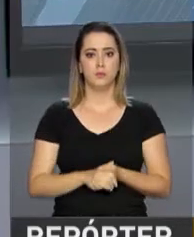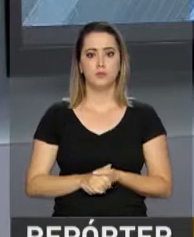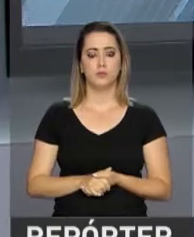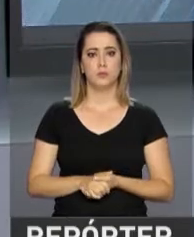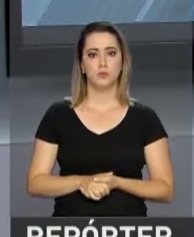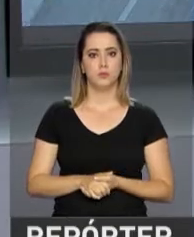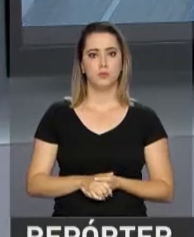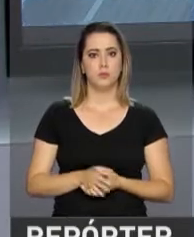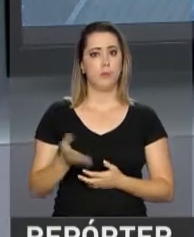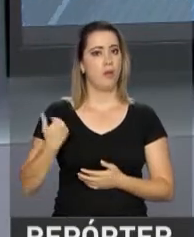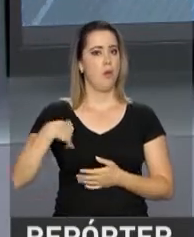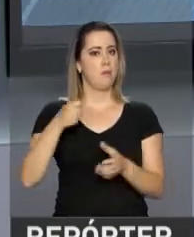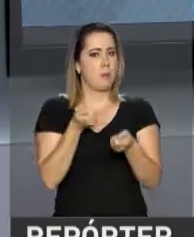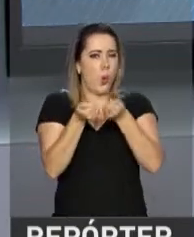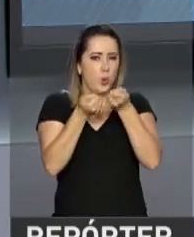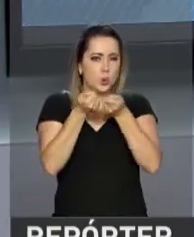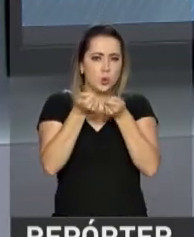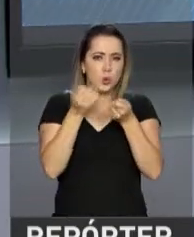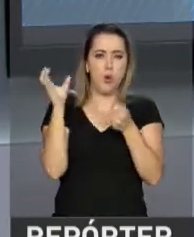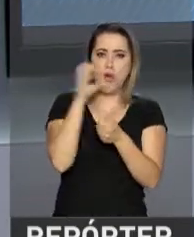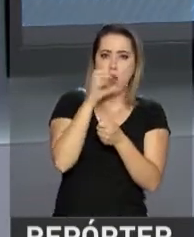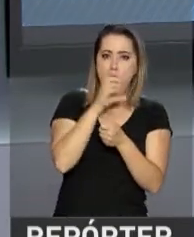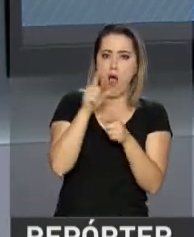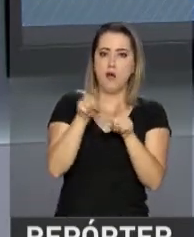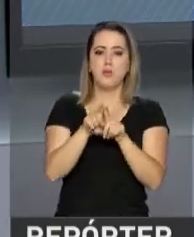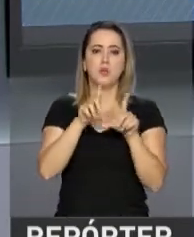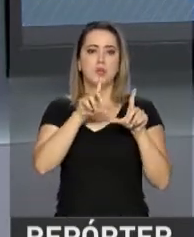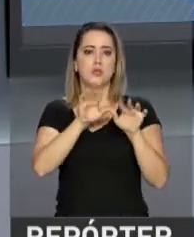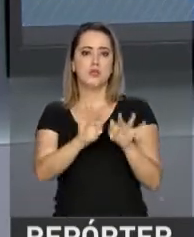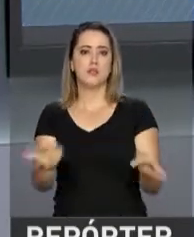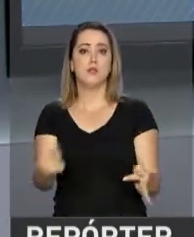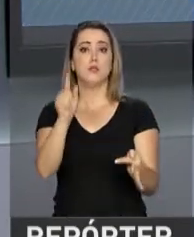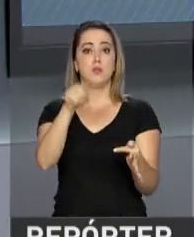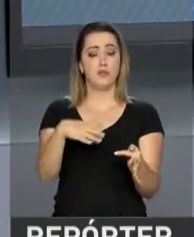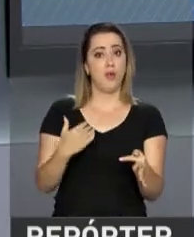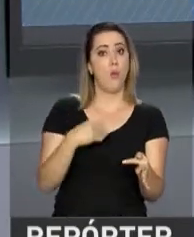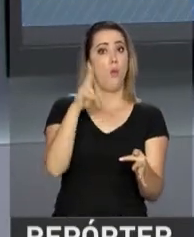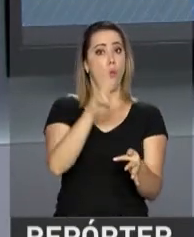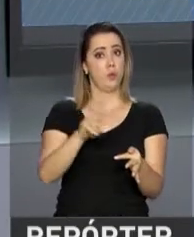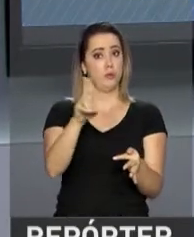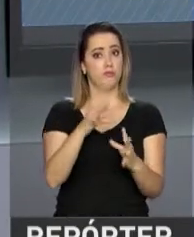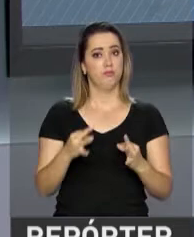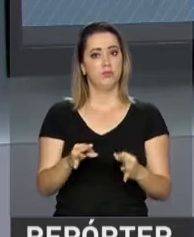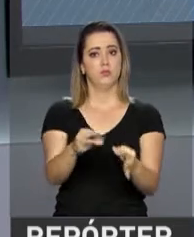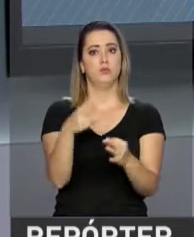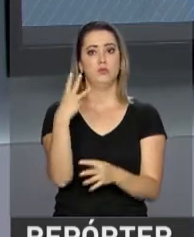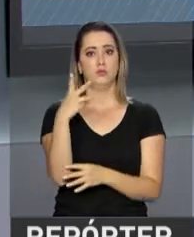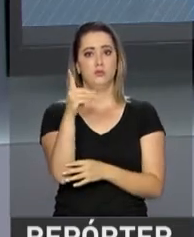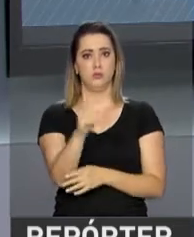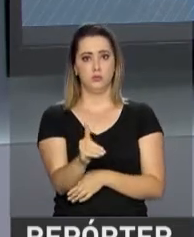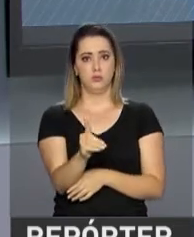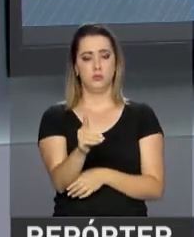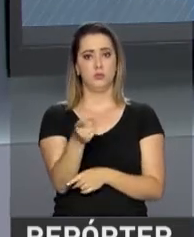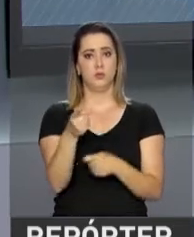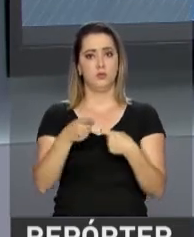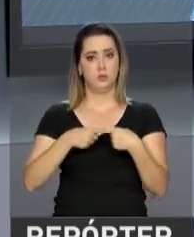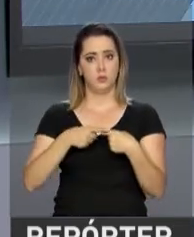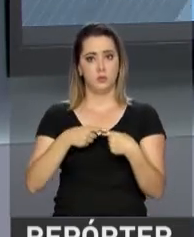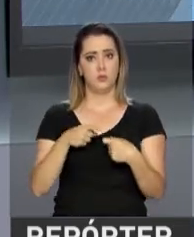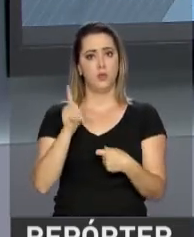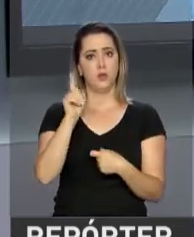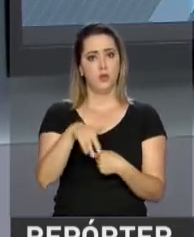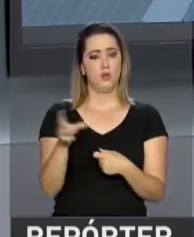maior precisão agilidade menos complicações são algumas vantagens do uso da tecnologia 3d na